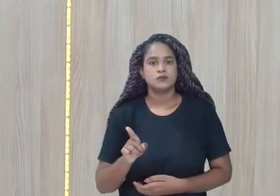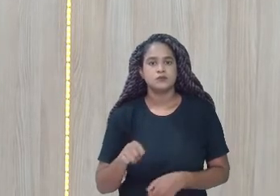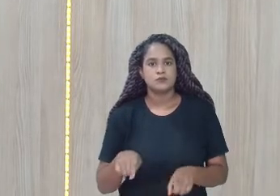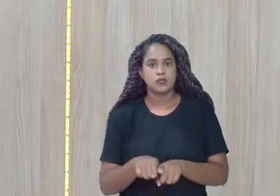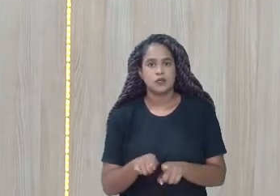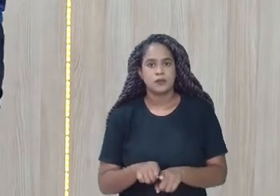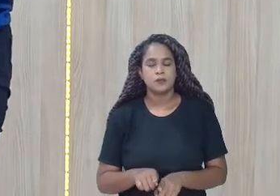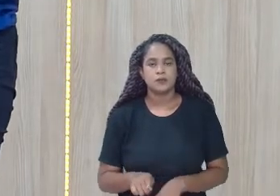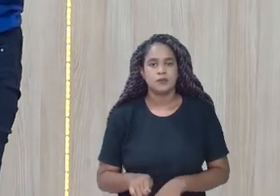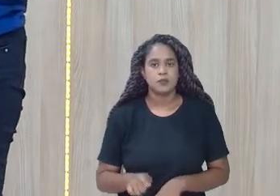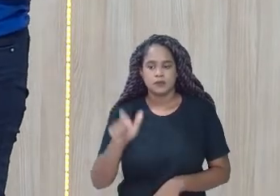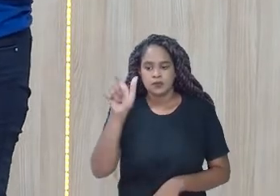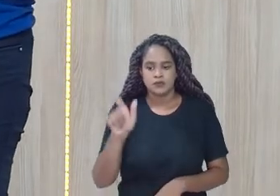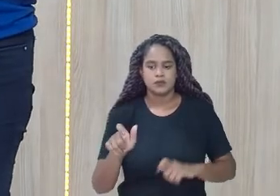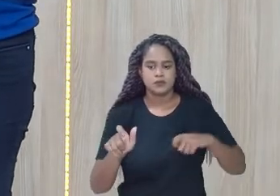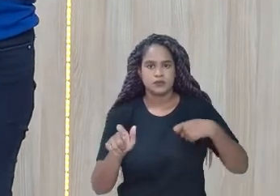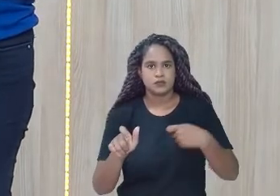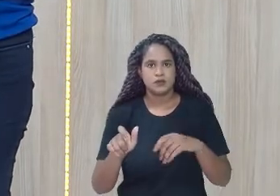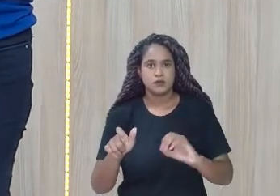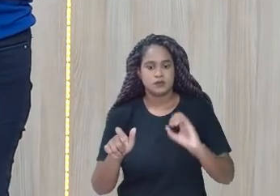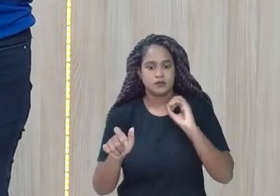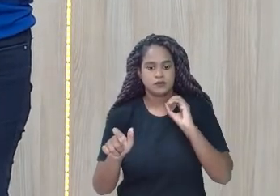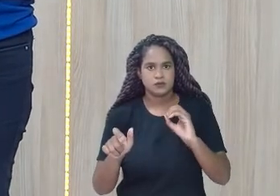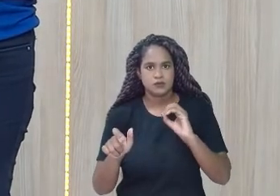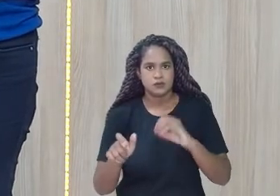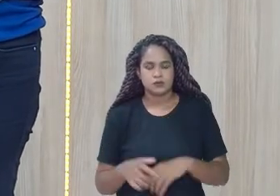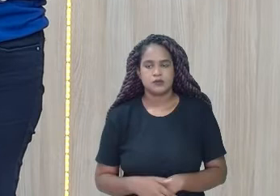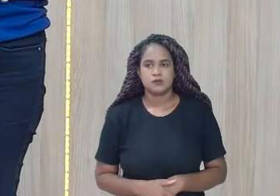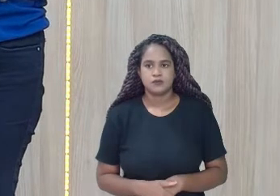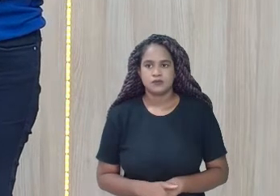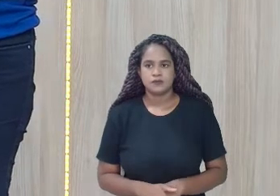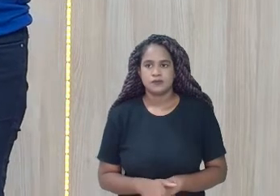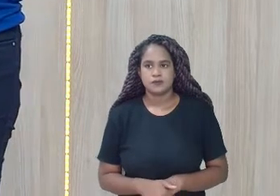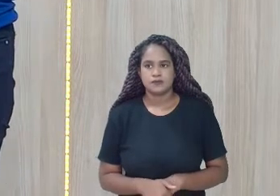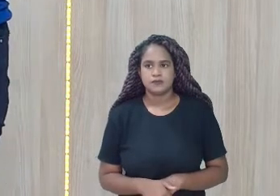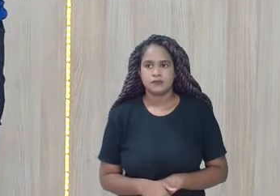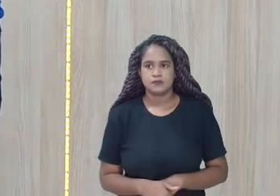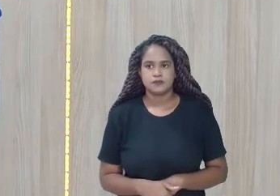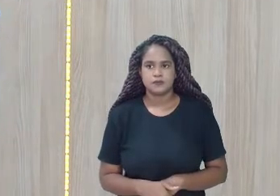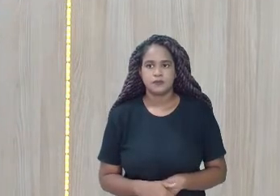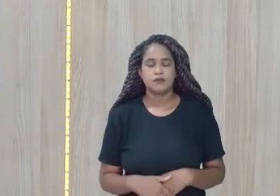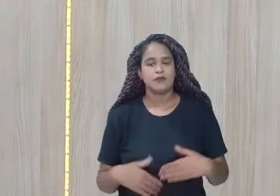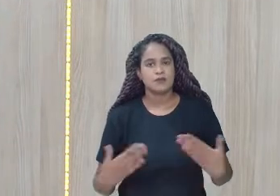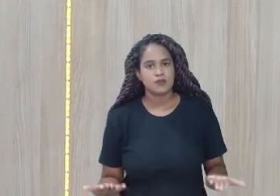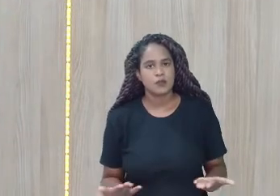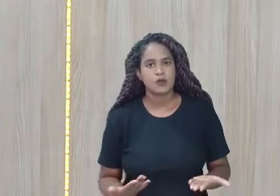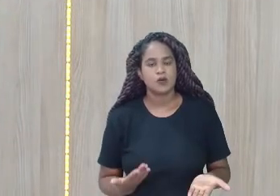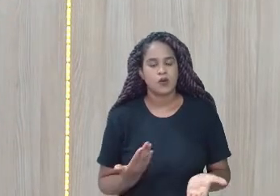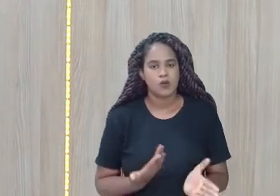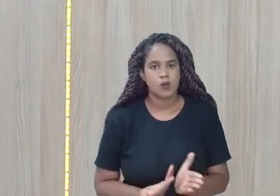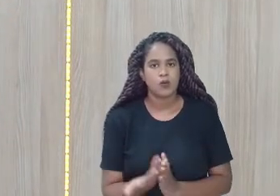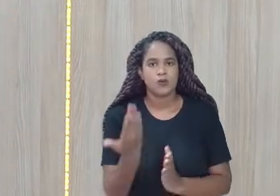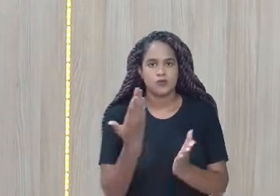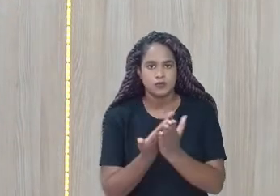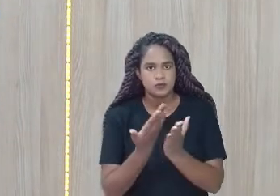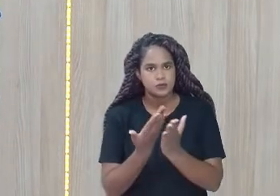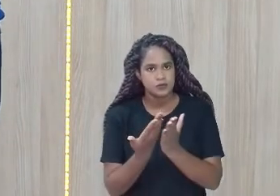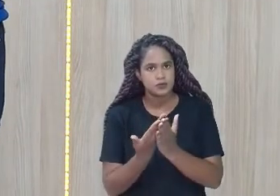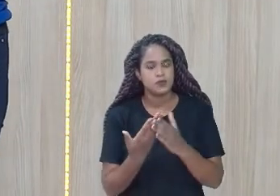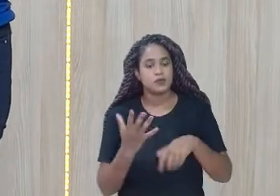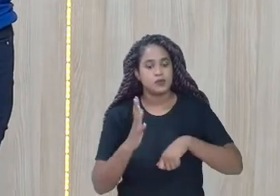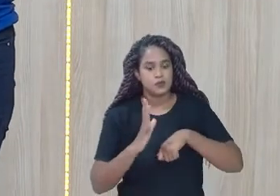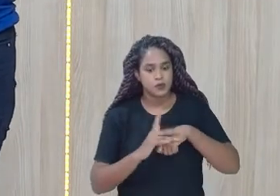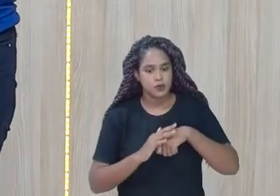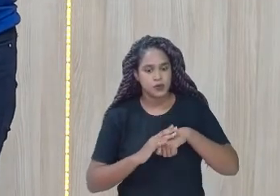também um paciente zero, certo? Então, aí foi vendo aí a doença, depois daí,